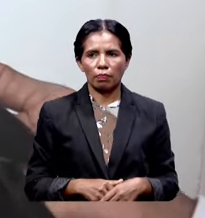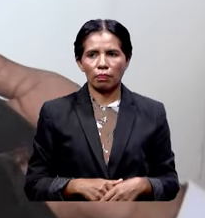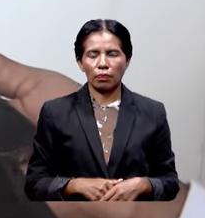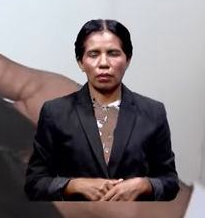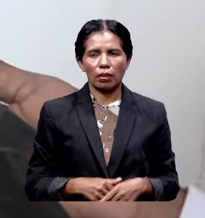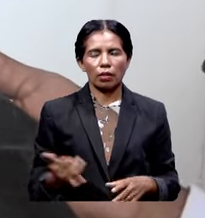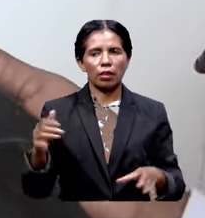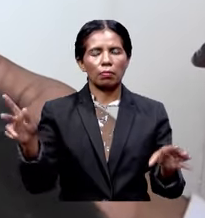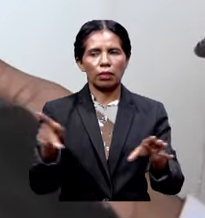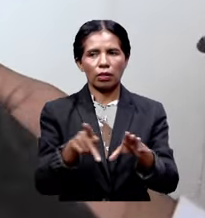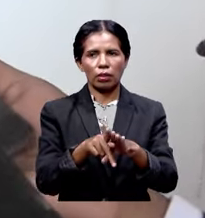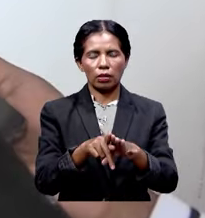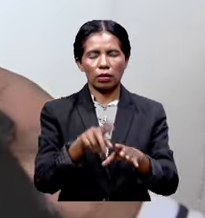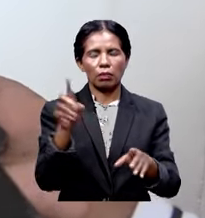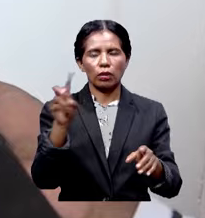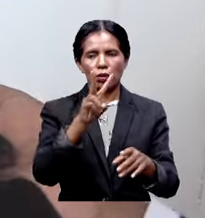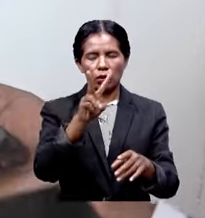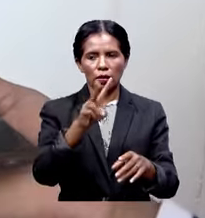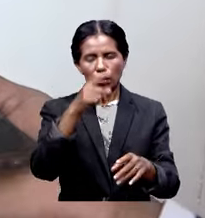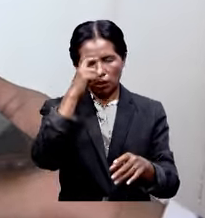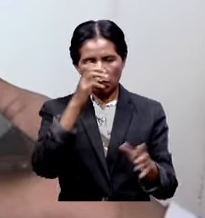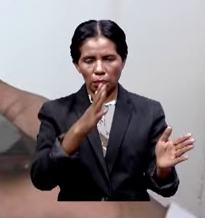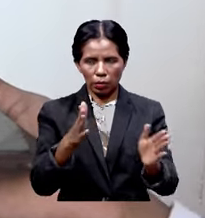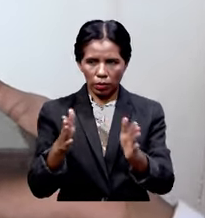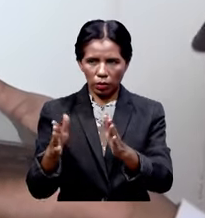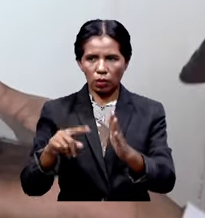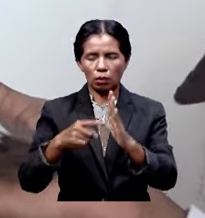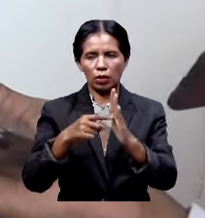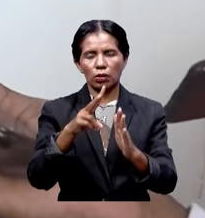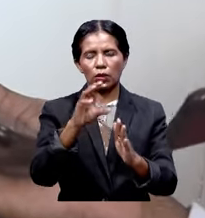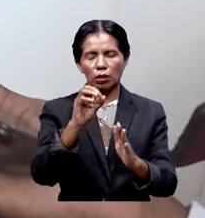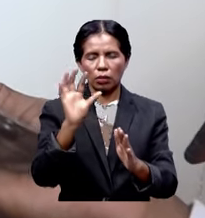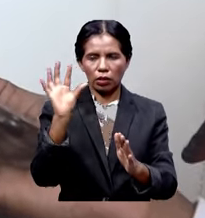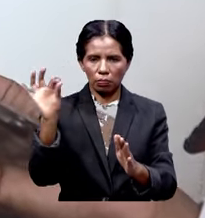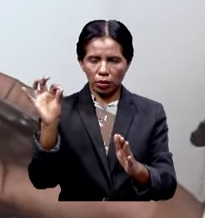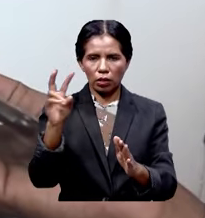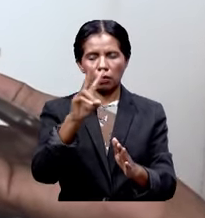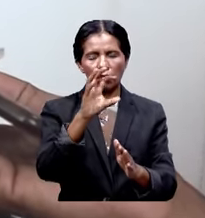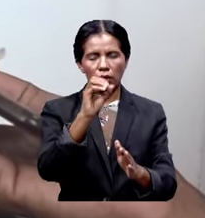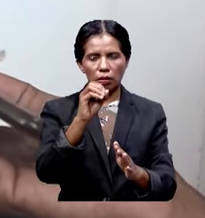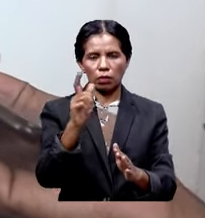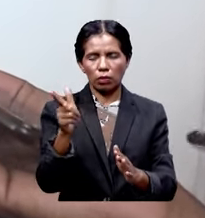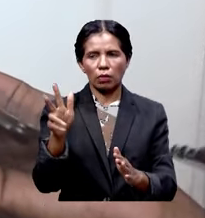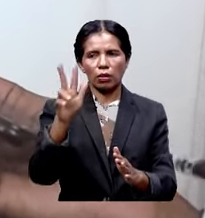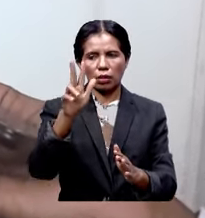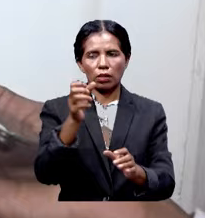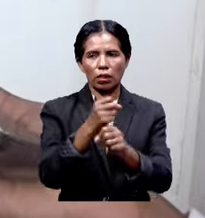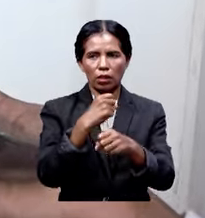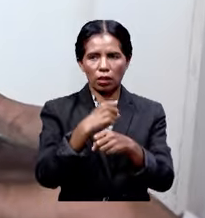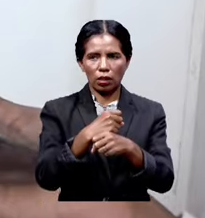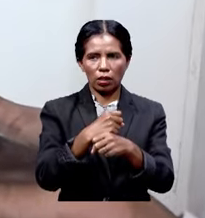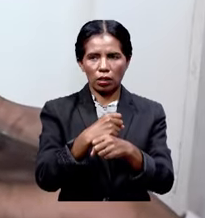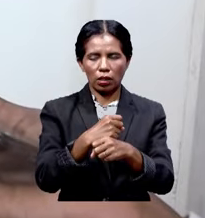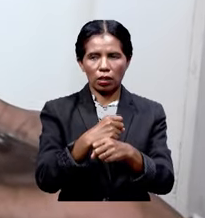Se ela participa, a hipótese é rua. Então, o processo não é a uso de 2009, então é 2023, mas claro, 19 não